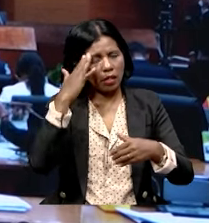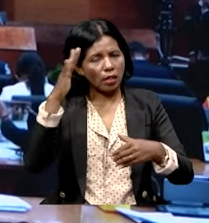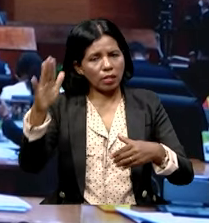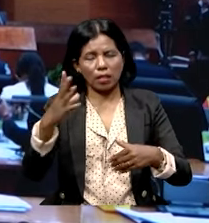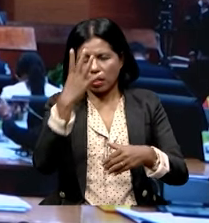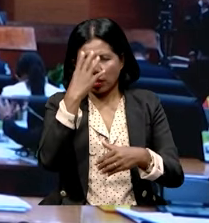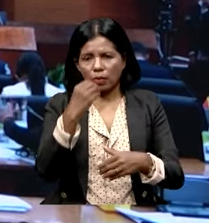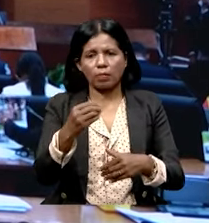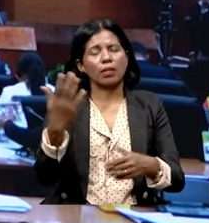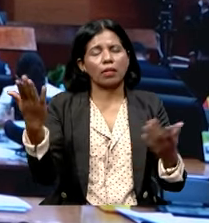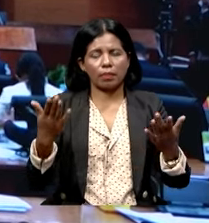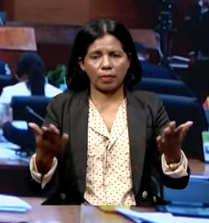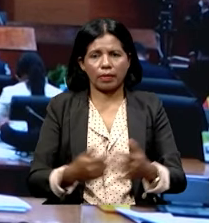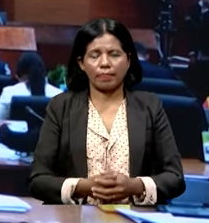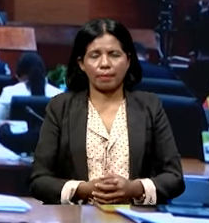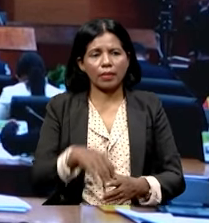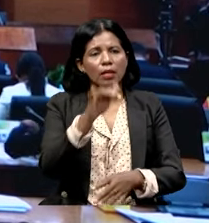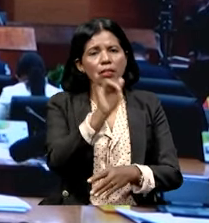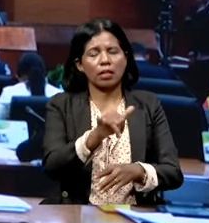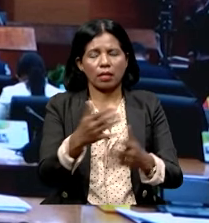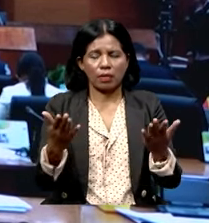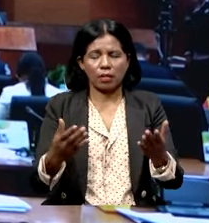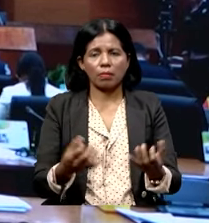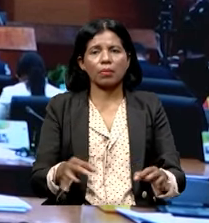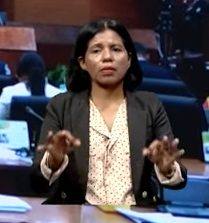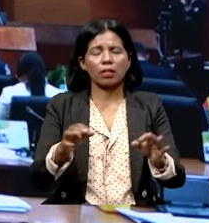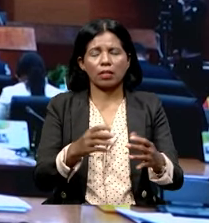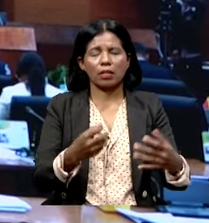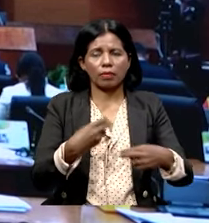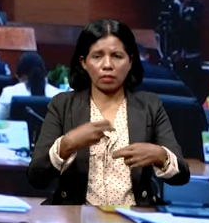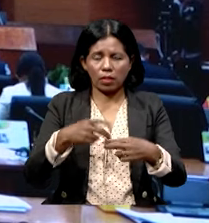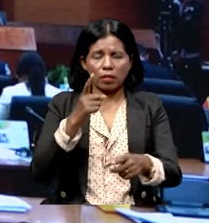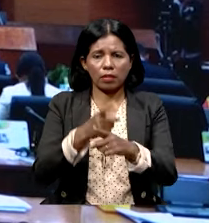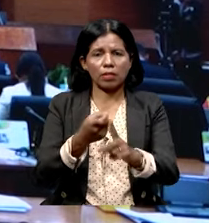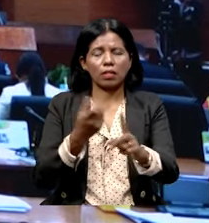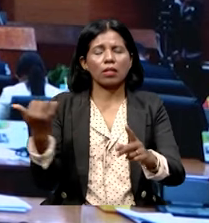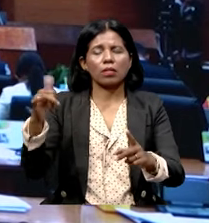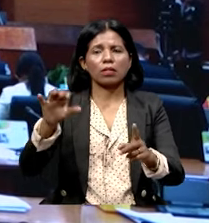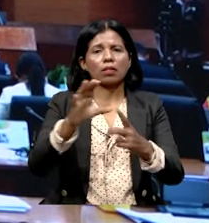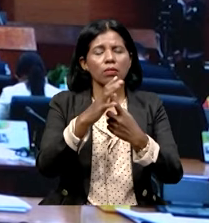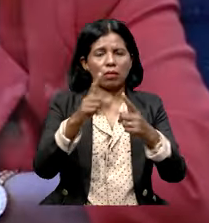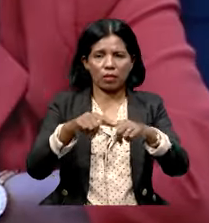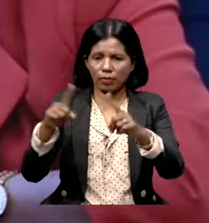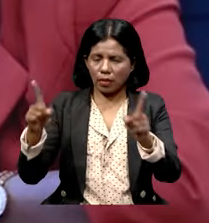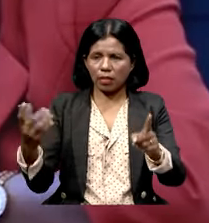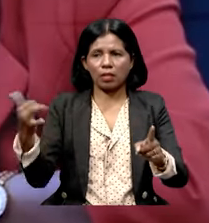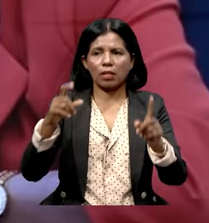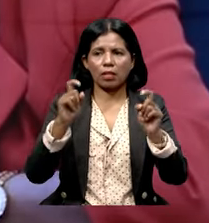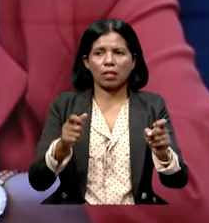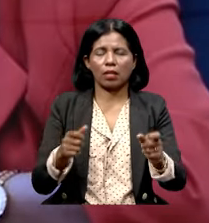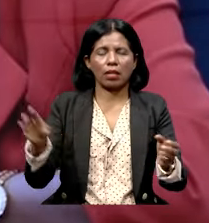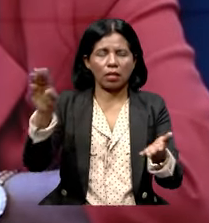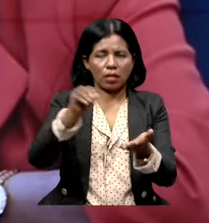destaca a tuba rela e nebe. E pior litama se Sira mais usi fatin nebe ma cultura lá nessa, Sira tem que